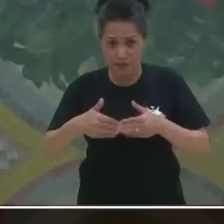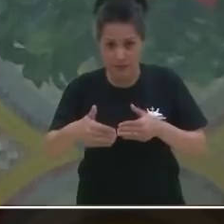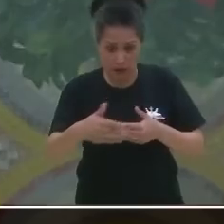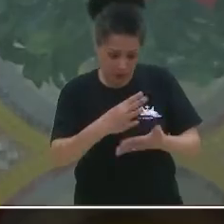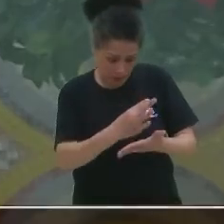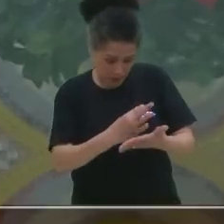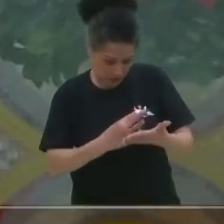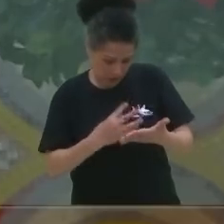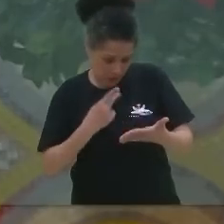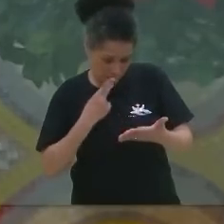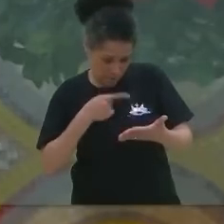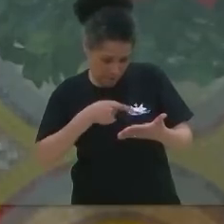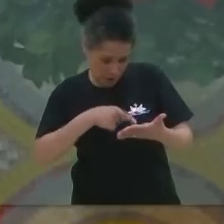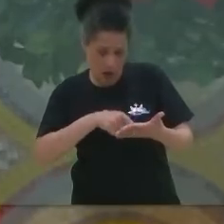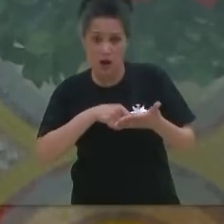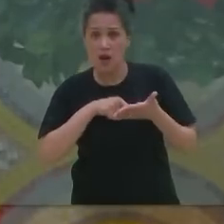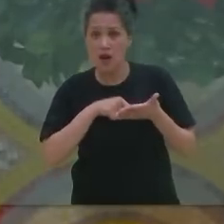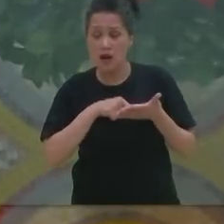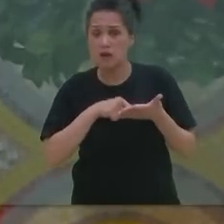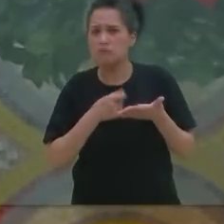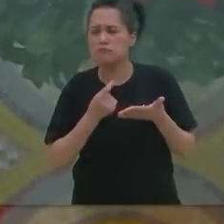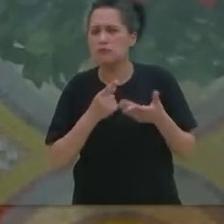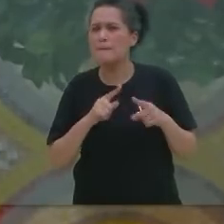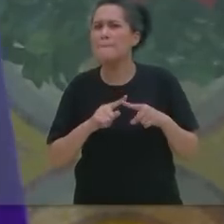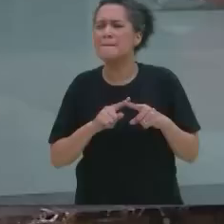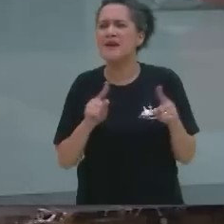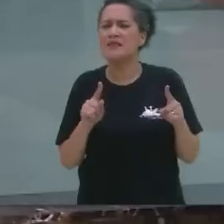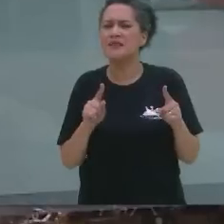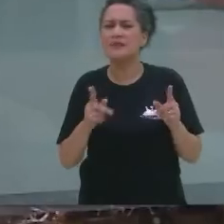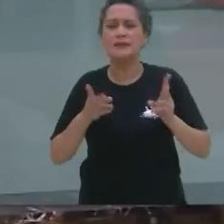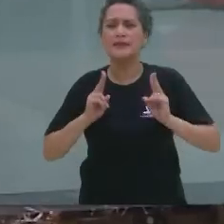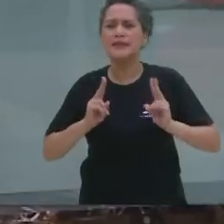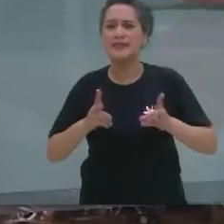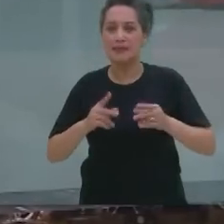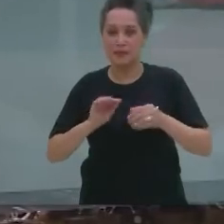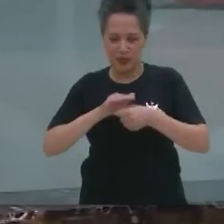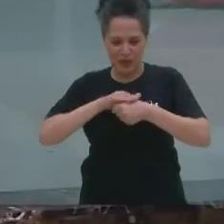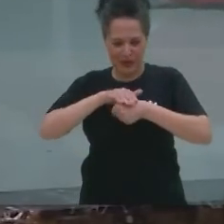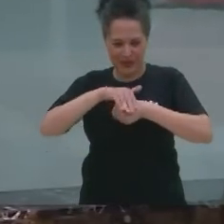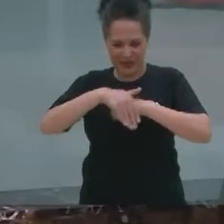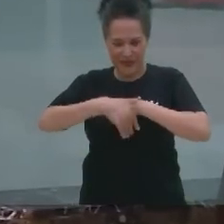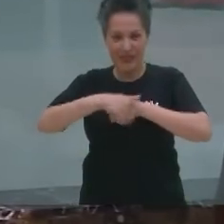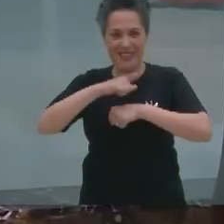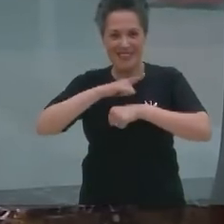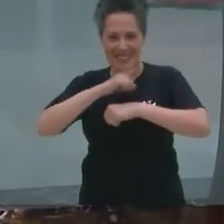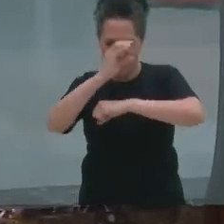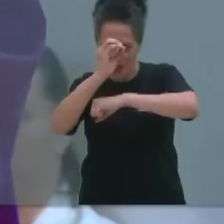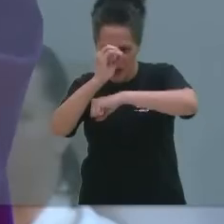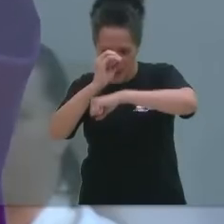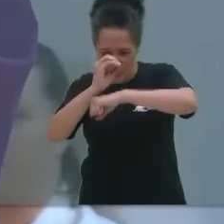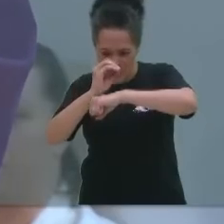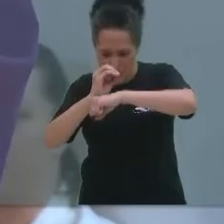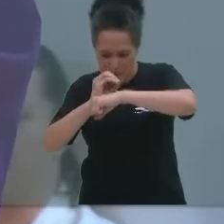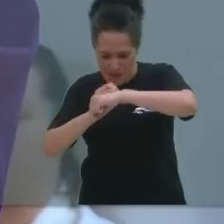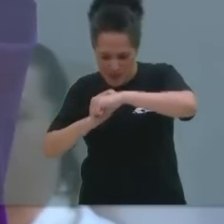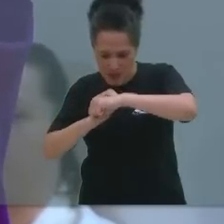Mas meus irmãos, sempre depois da noite vem o dia. Você pode